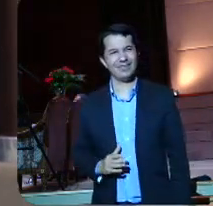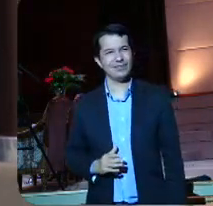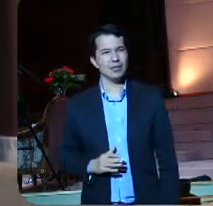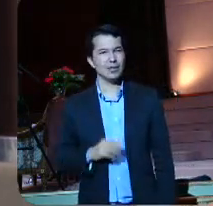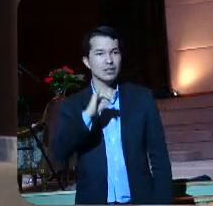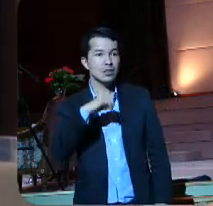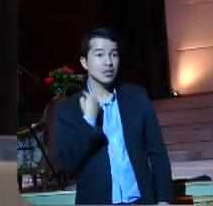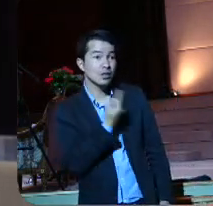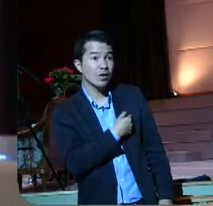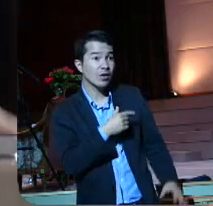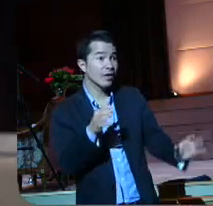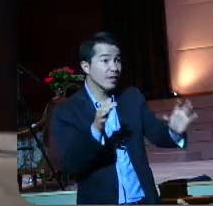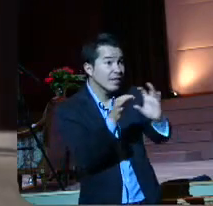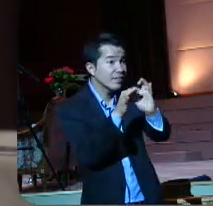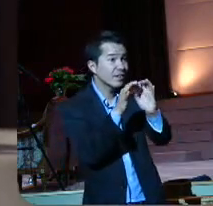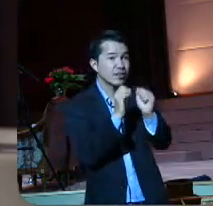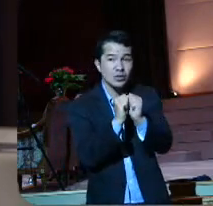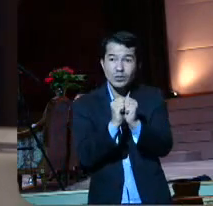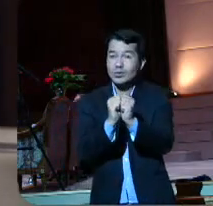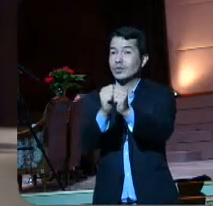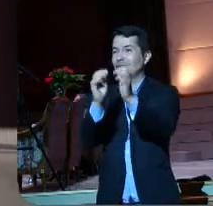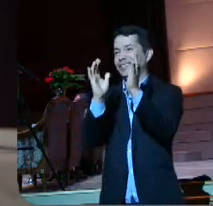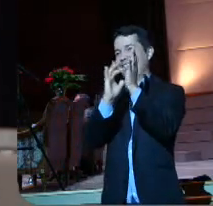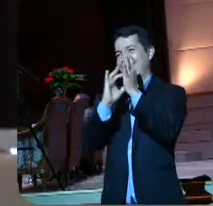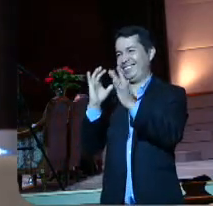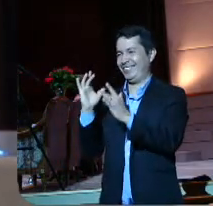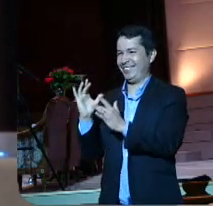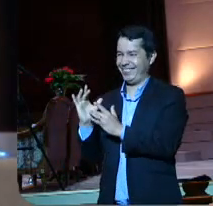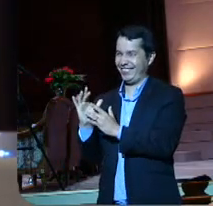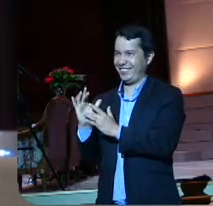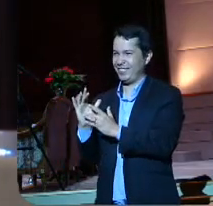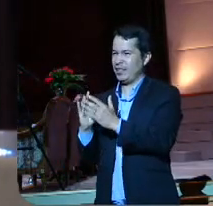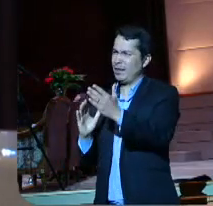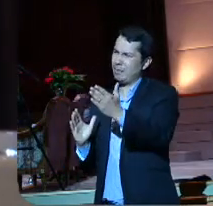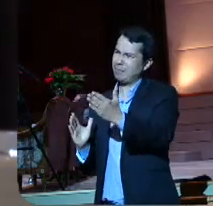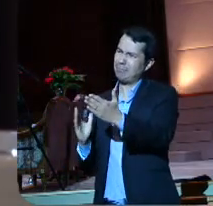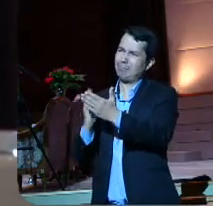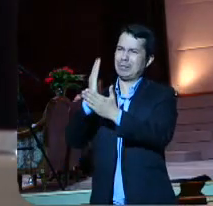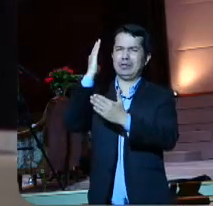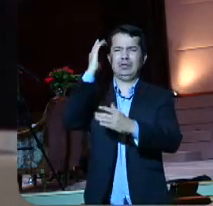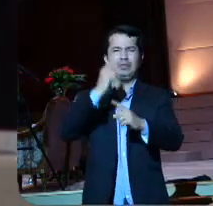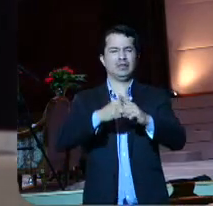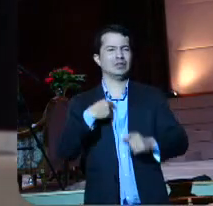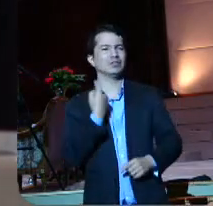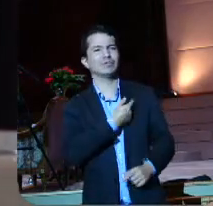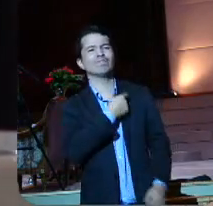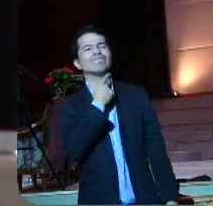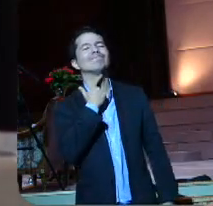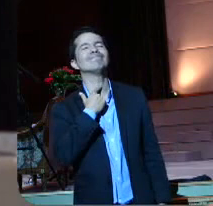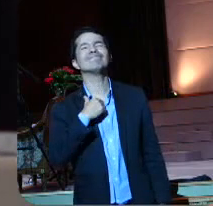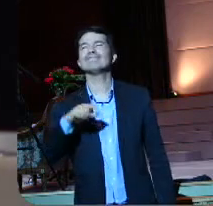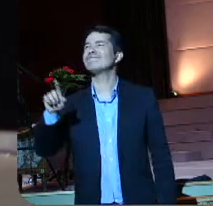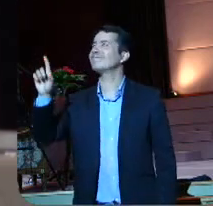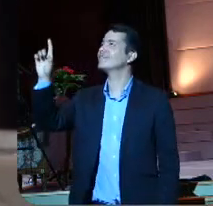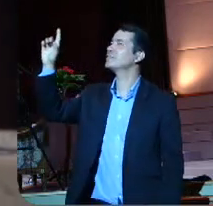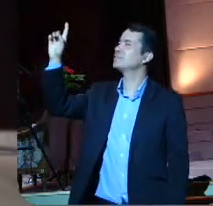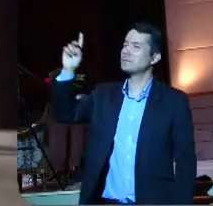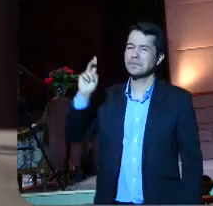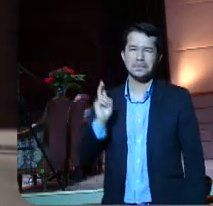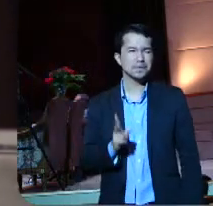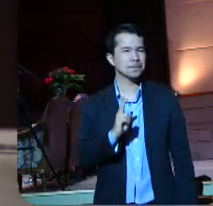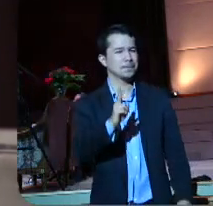venha acontecer, porque a gente está no centro da vontade de Deus. Não